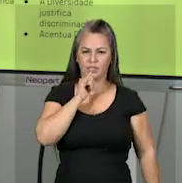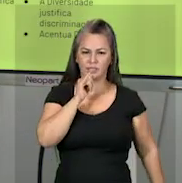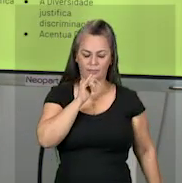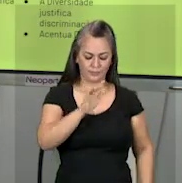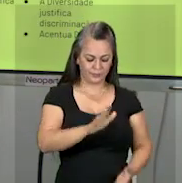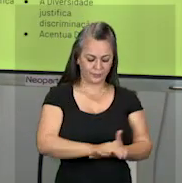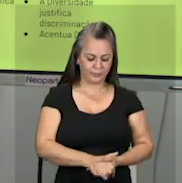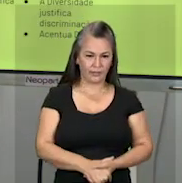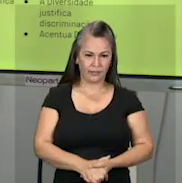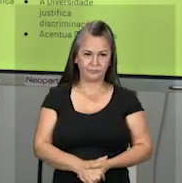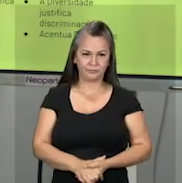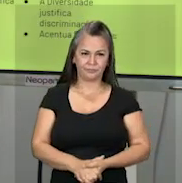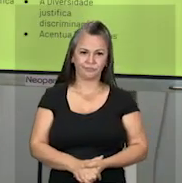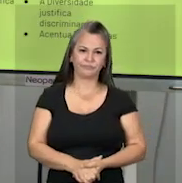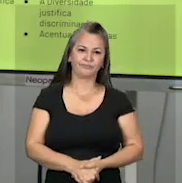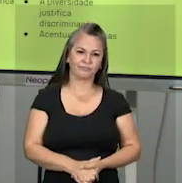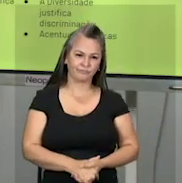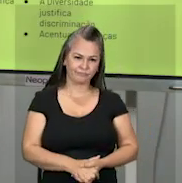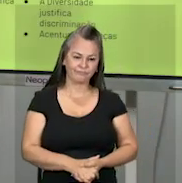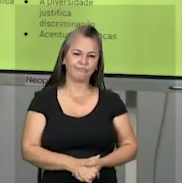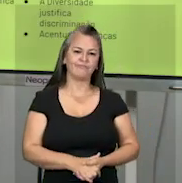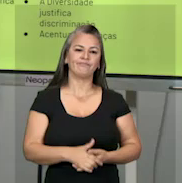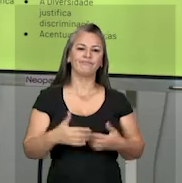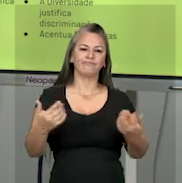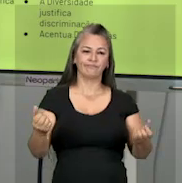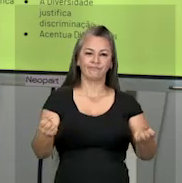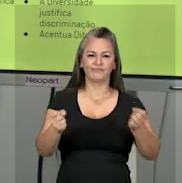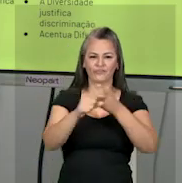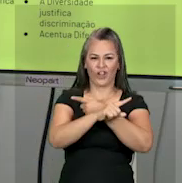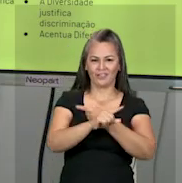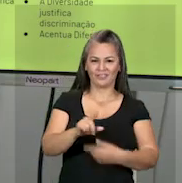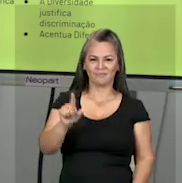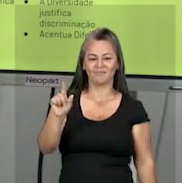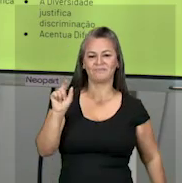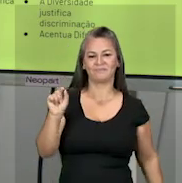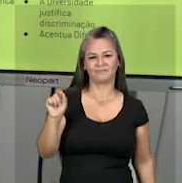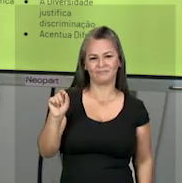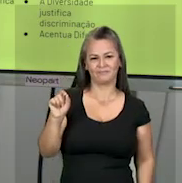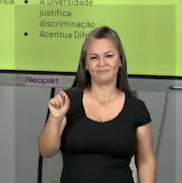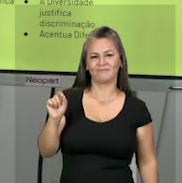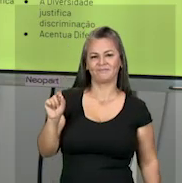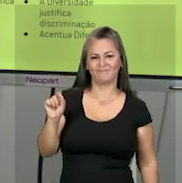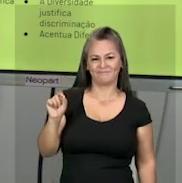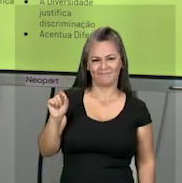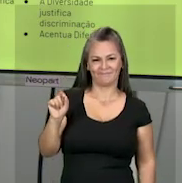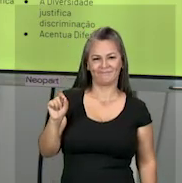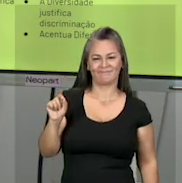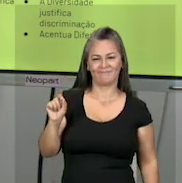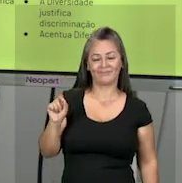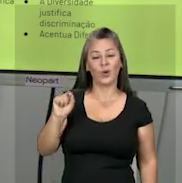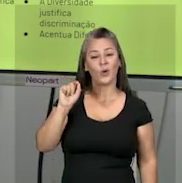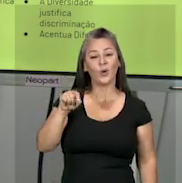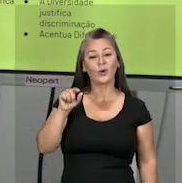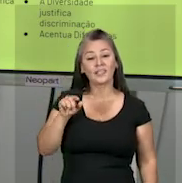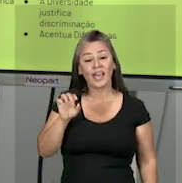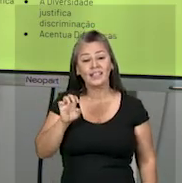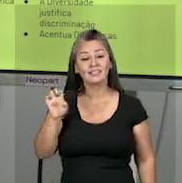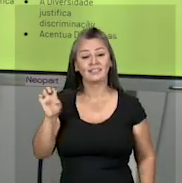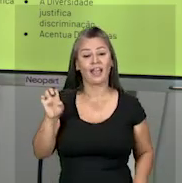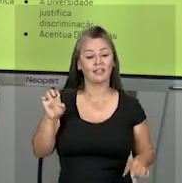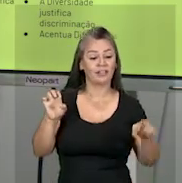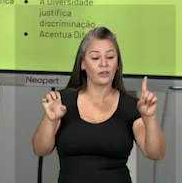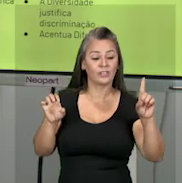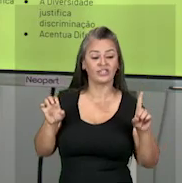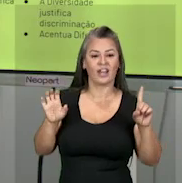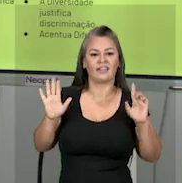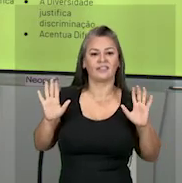Então, de maneira geral, o Bobbio vai colocar essas diferenças entre o que seria a esquerda e a